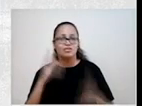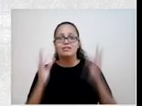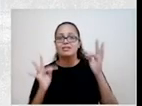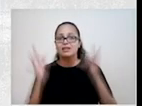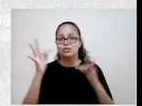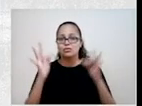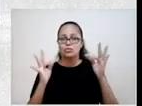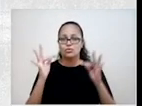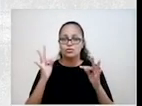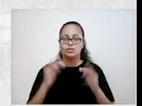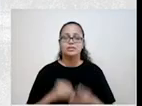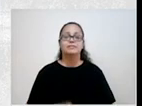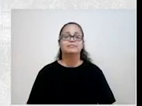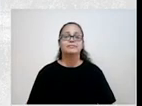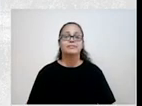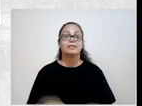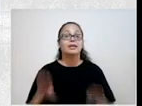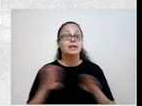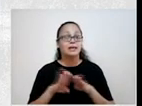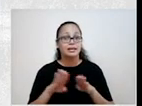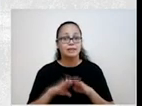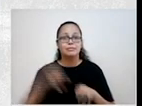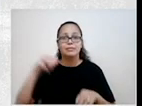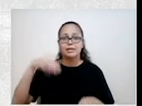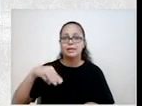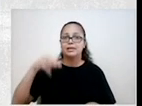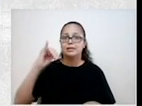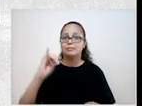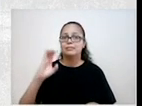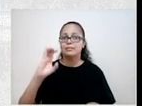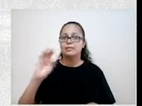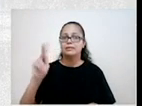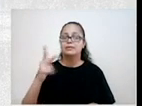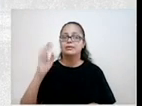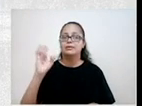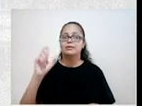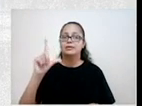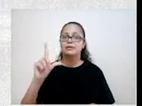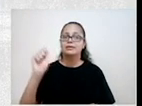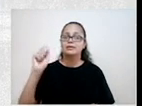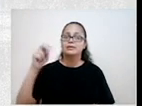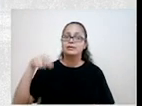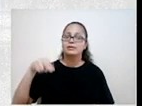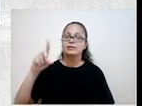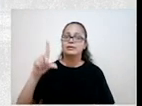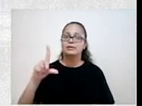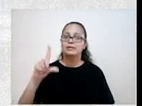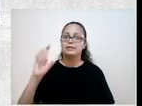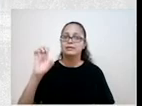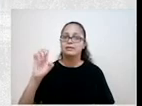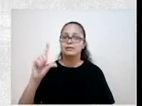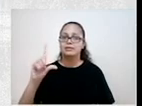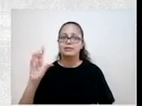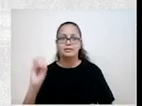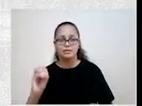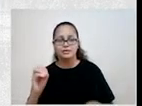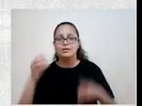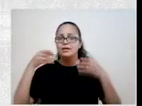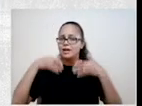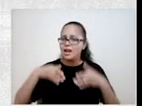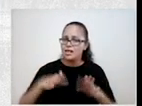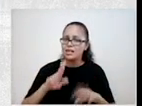Também vamos falar um pouco sobre Michelangelo. Nascido em 1475 em Caprese, na